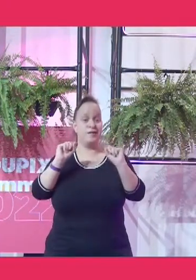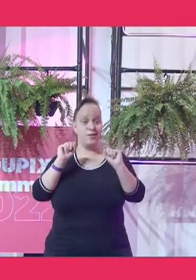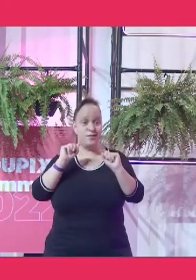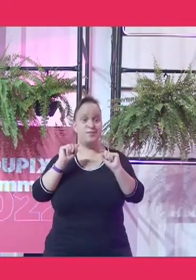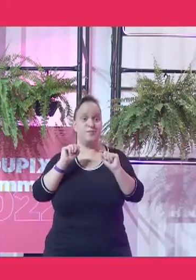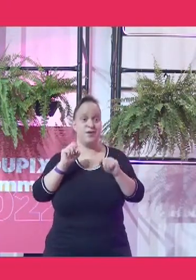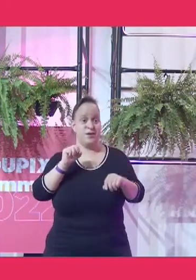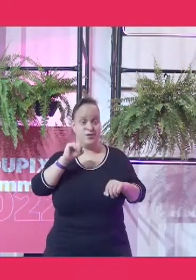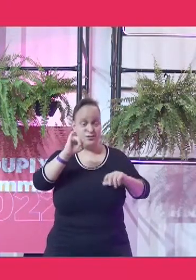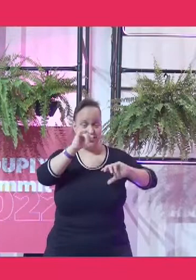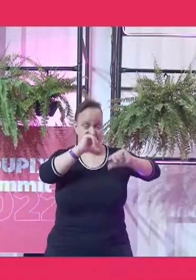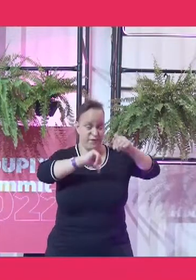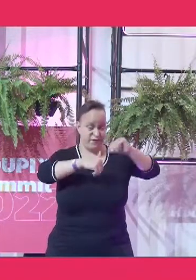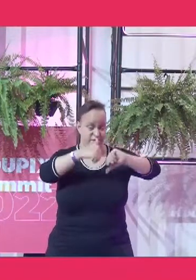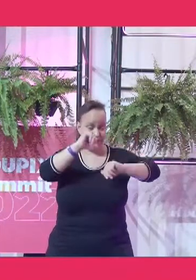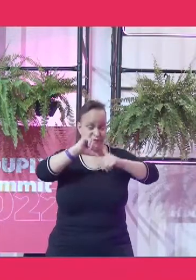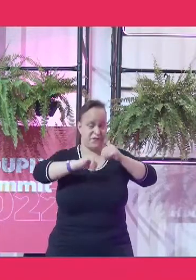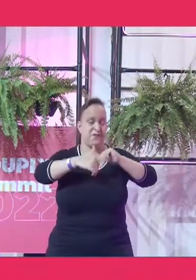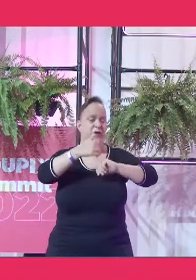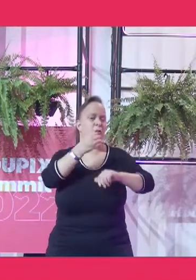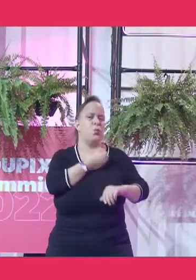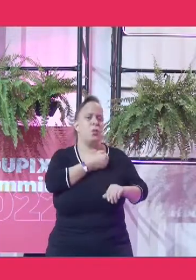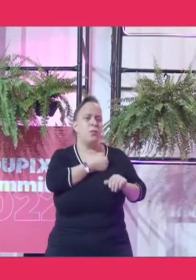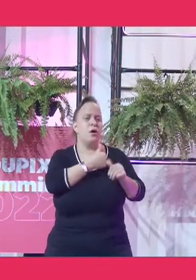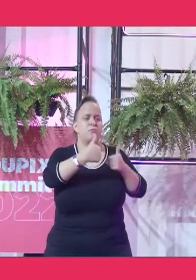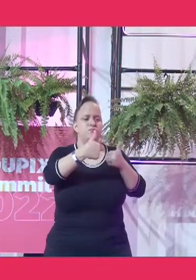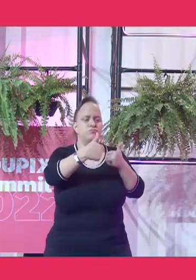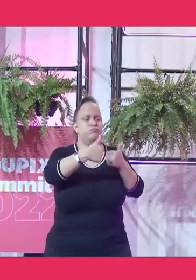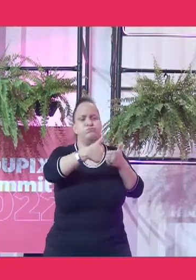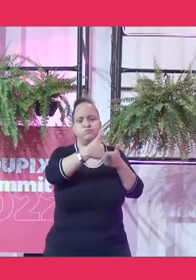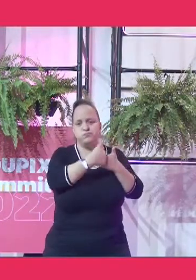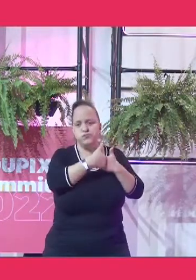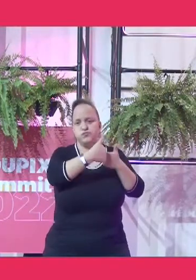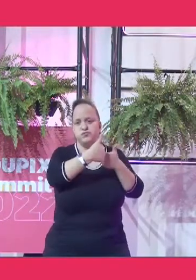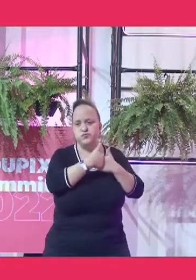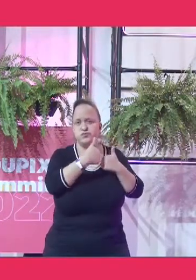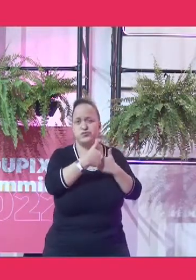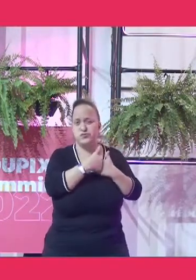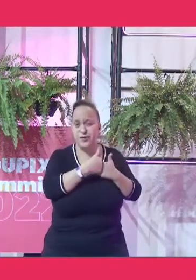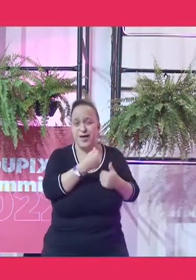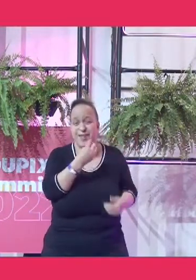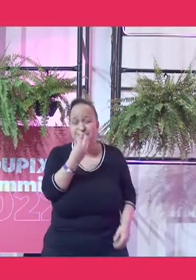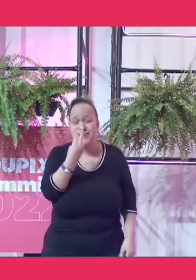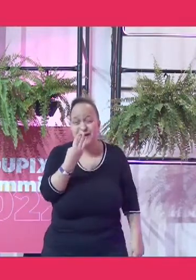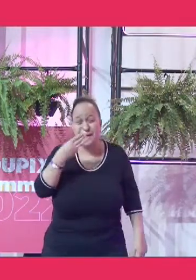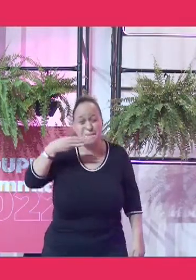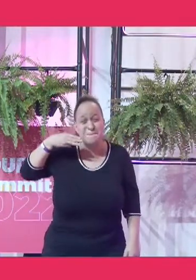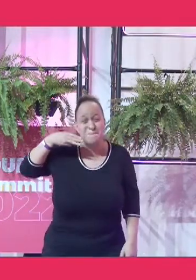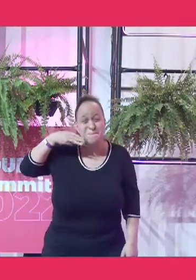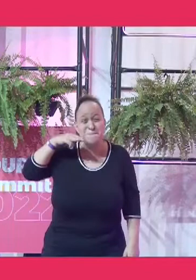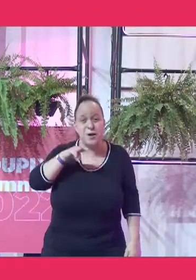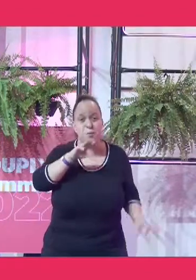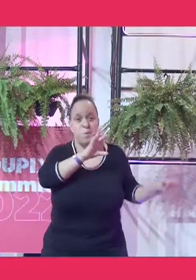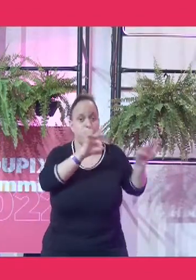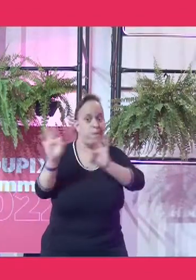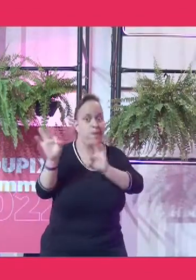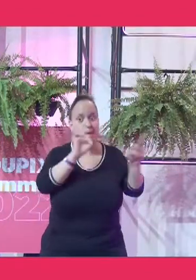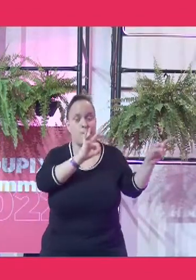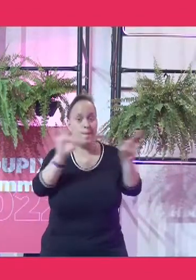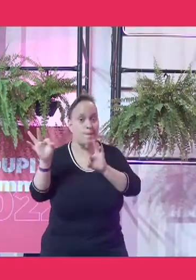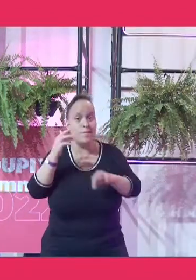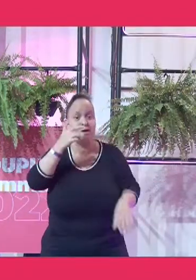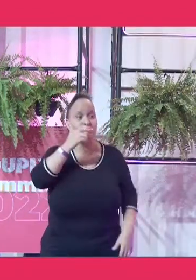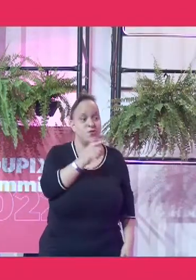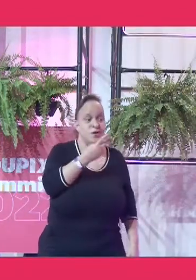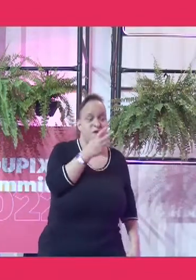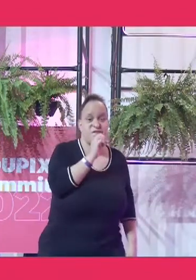números de seguidores, uma pessoa que hoje postou um vídeo que bombou, e aí o vídeo deu 3 milhões de visualizações, a pessoa já tem 20 mil seguidores no